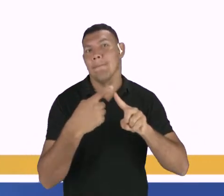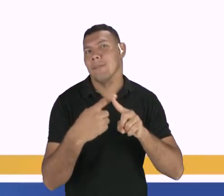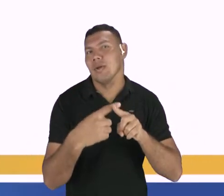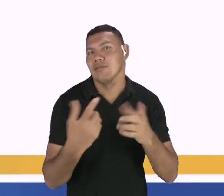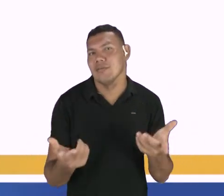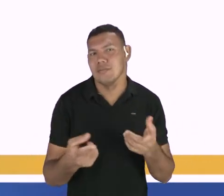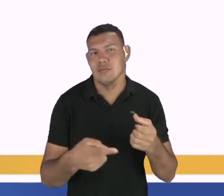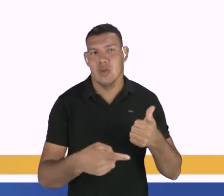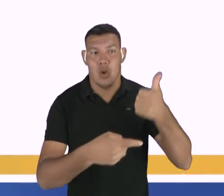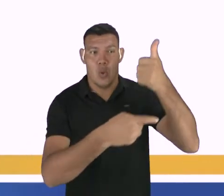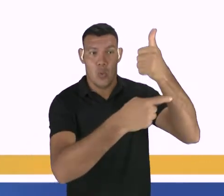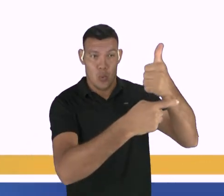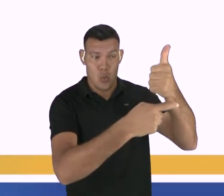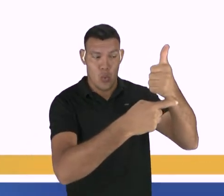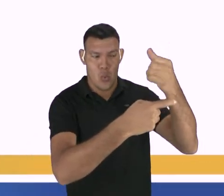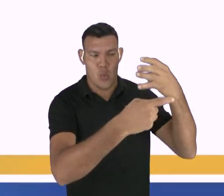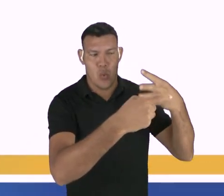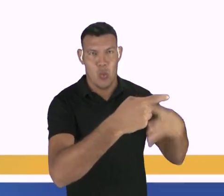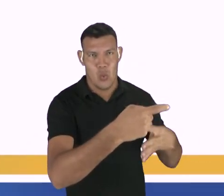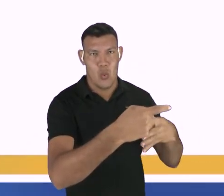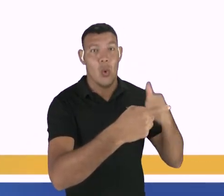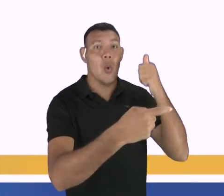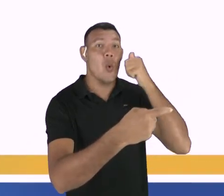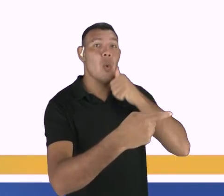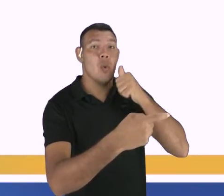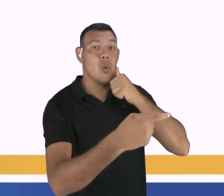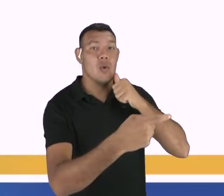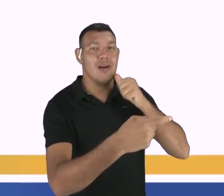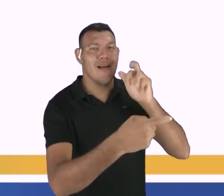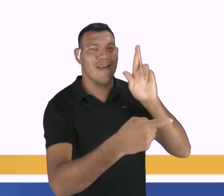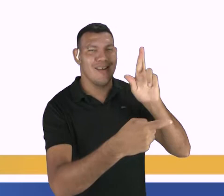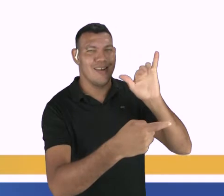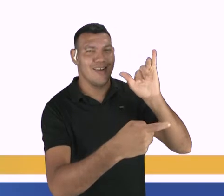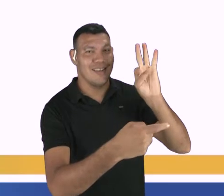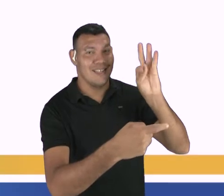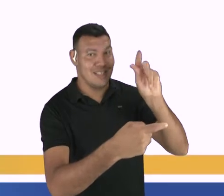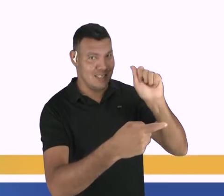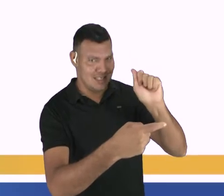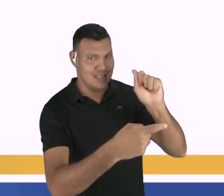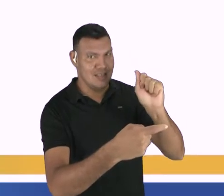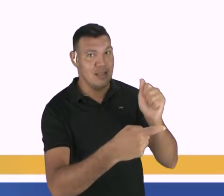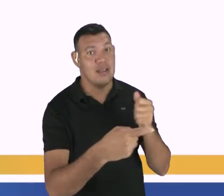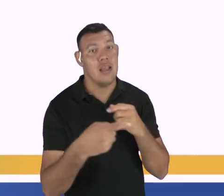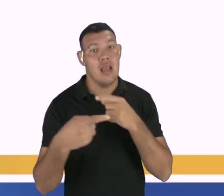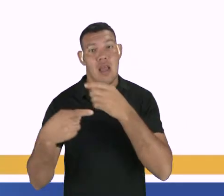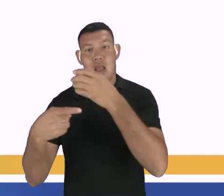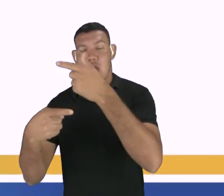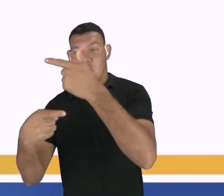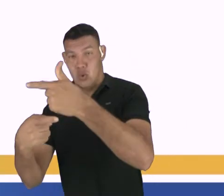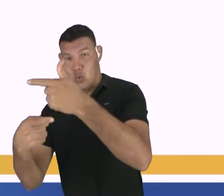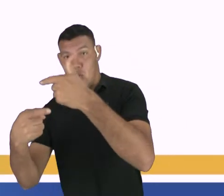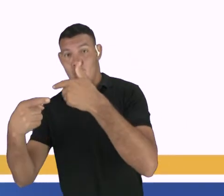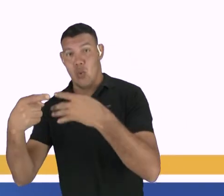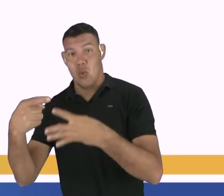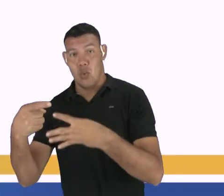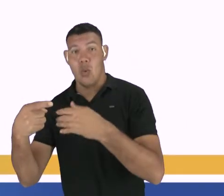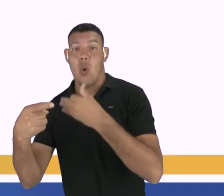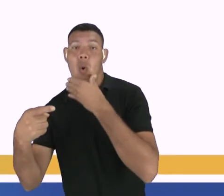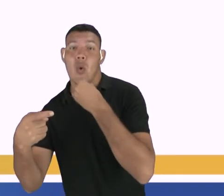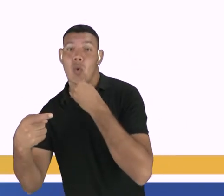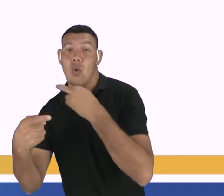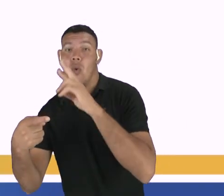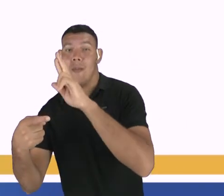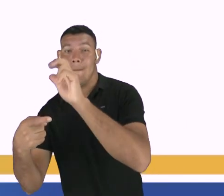1/4 para Rita e 2/4 para Raul, o 4, que é o denominador, indica em quantas partes o todo foi dividido.